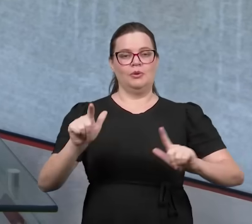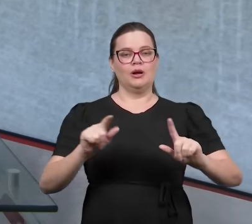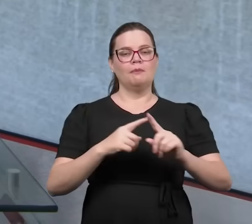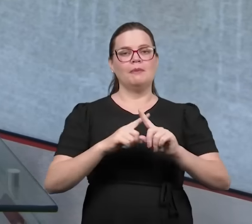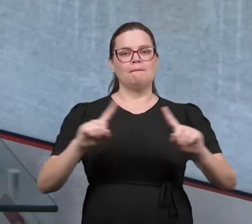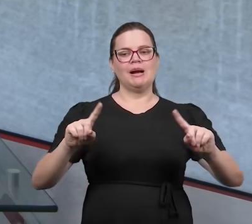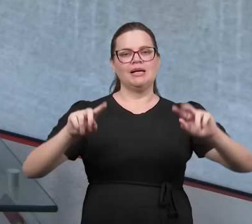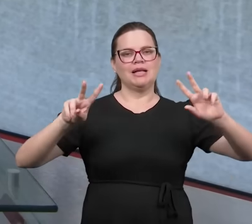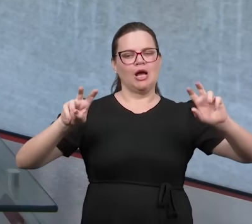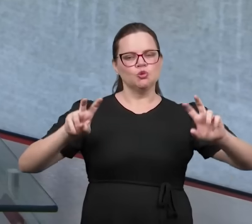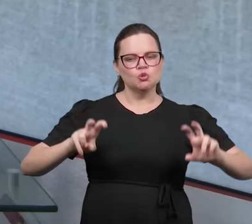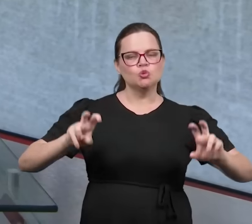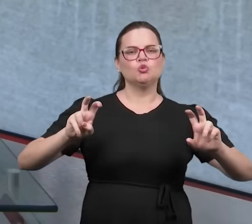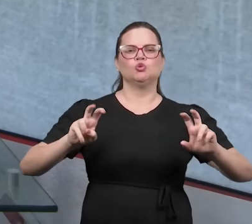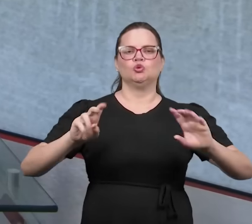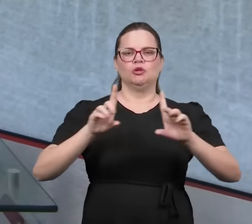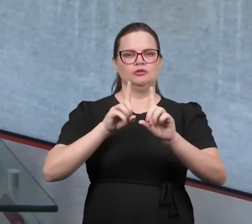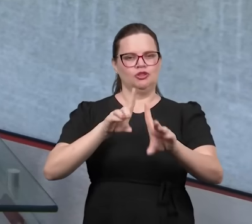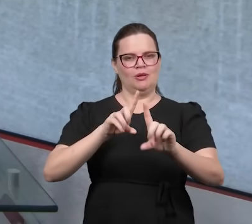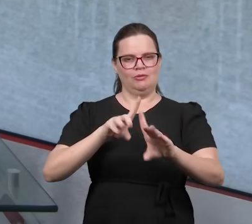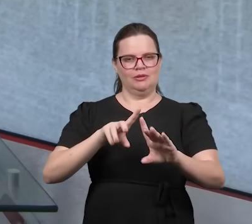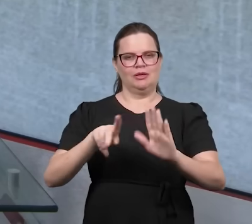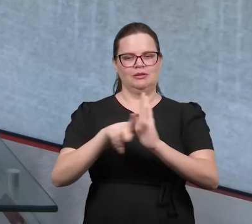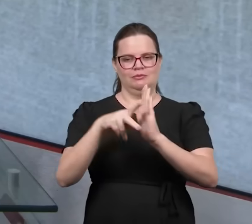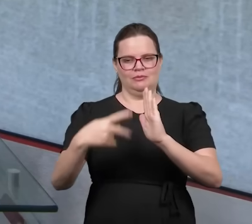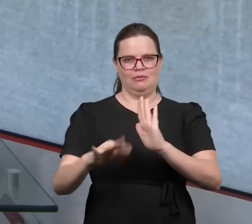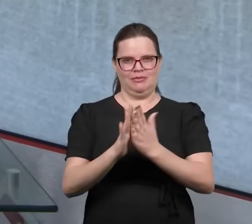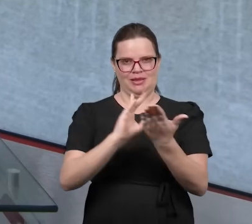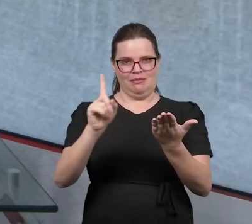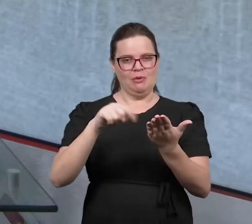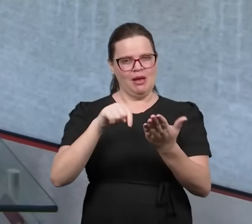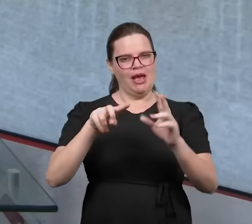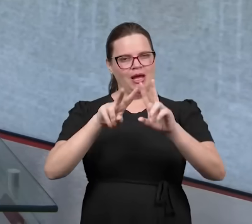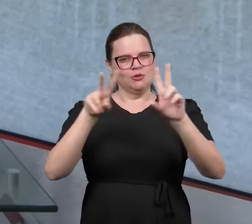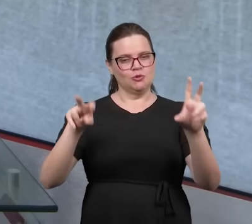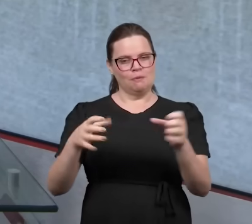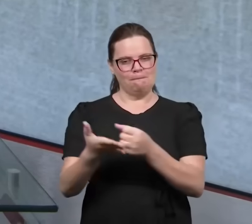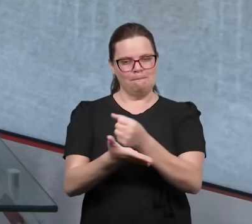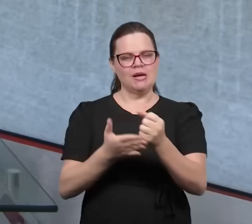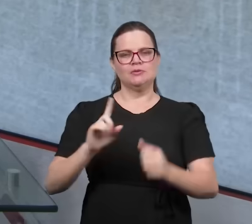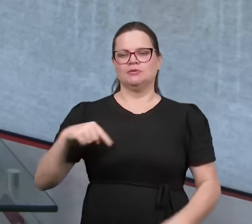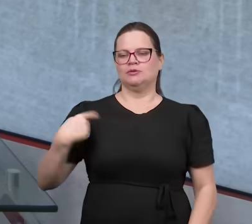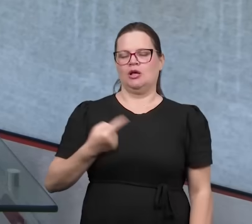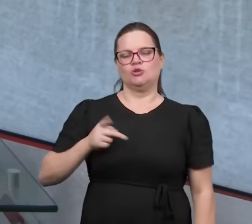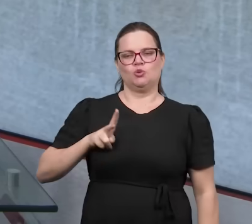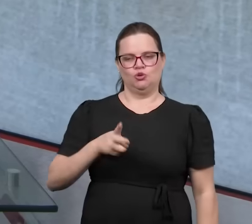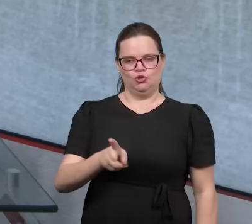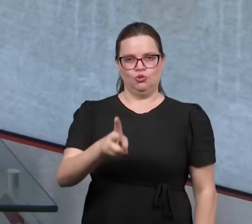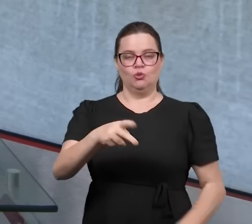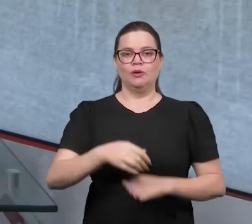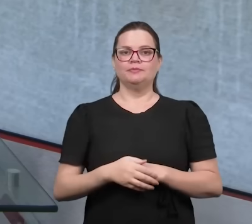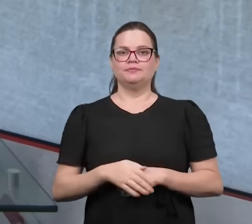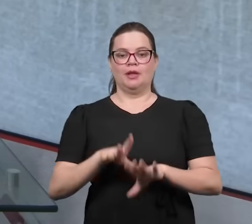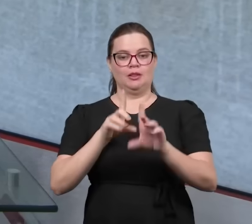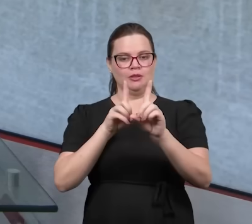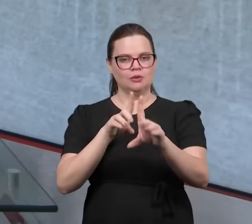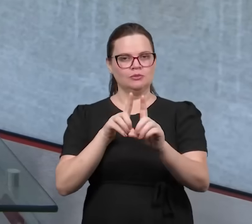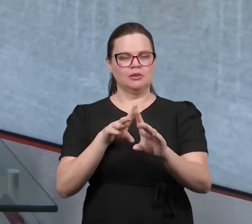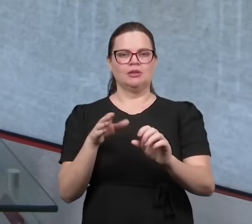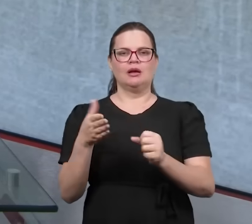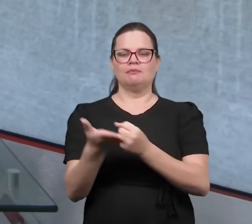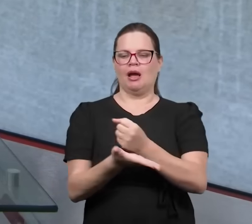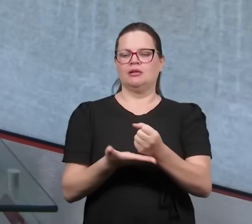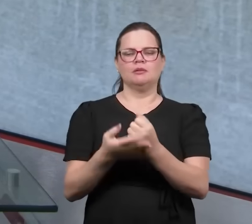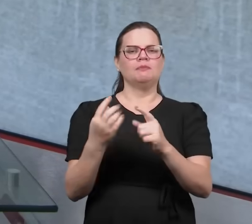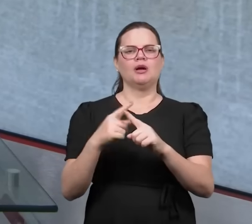algumas abordagens feitas sobre doutrinas básicas da Bíblia, dentro de alguns temas. O nosso assunto, doutrinas